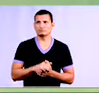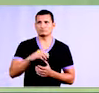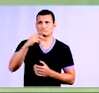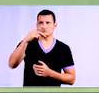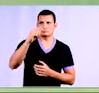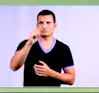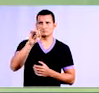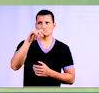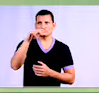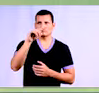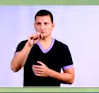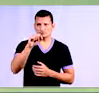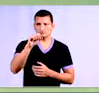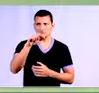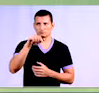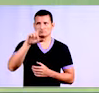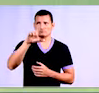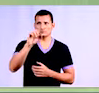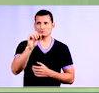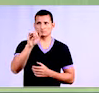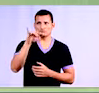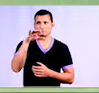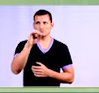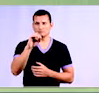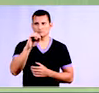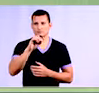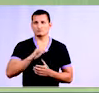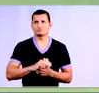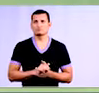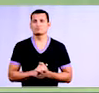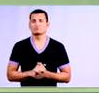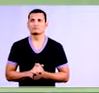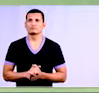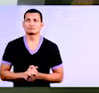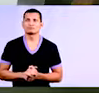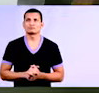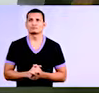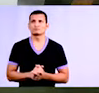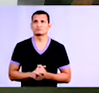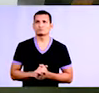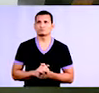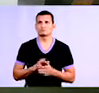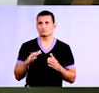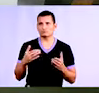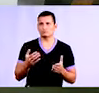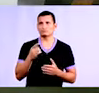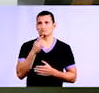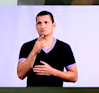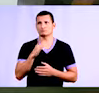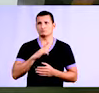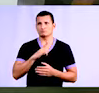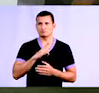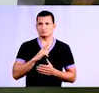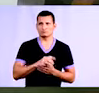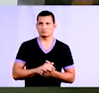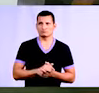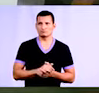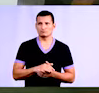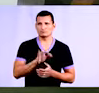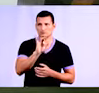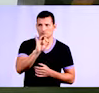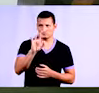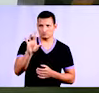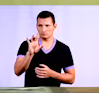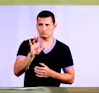memória lógica. Não é isso, professor? Exatamente. Então, aí você tem a ideia do seguinte, que cada bloco de